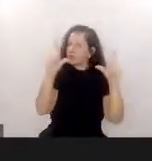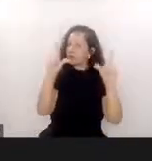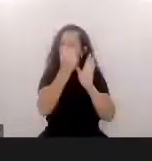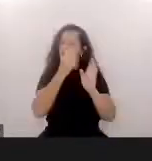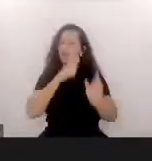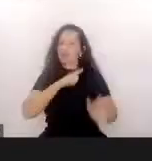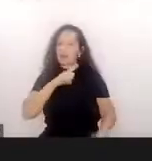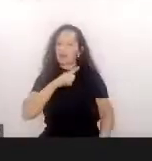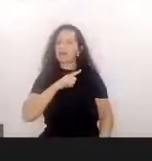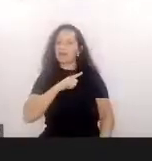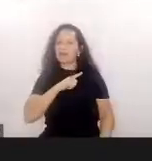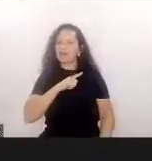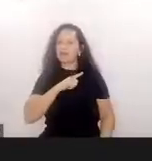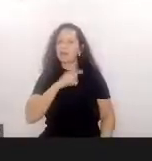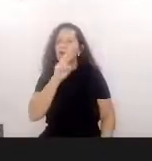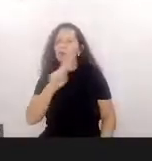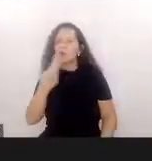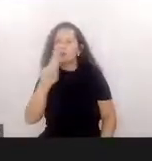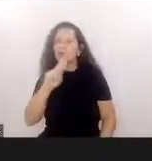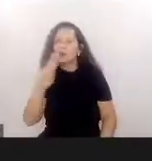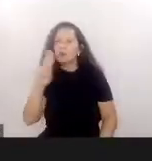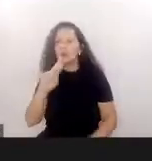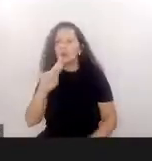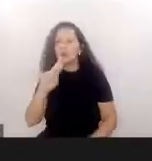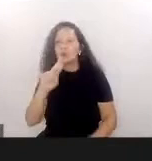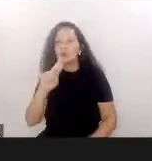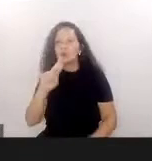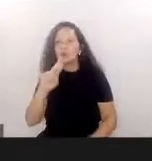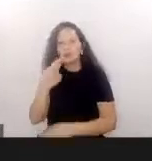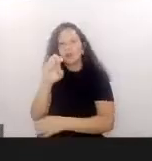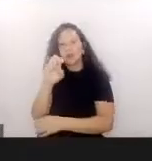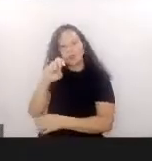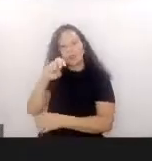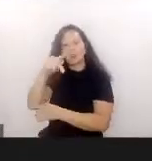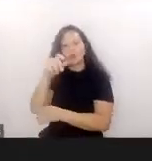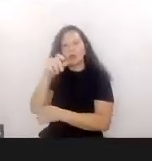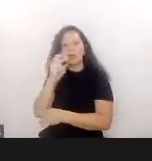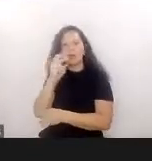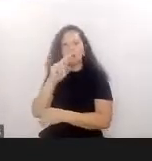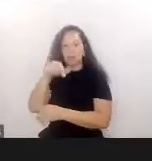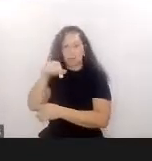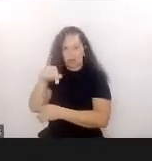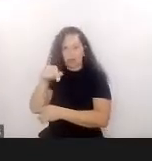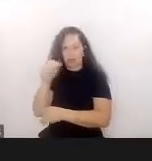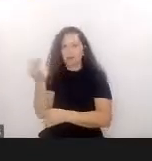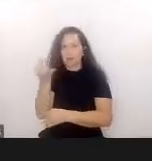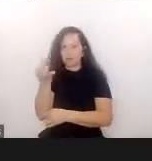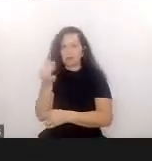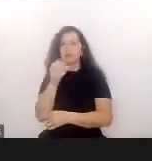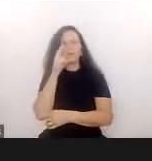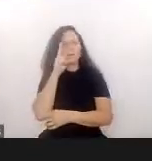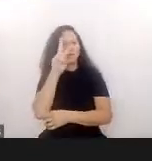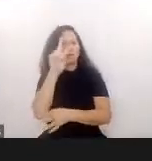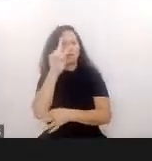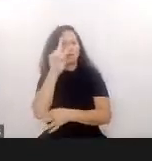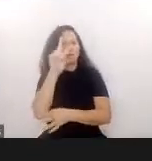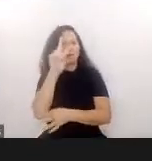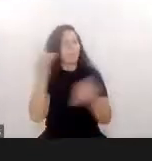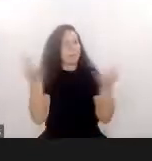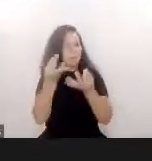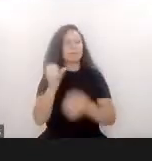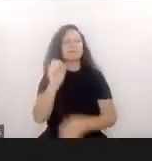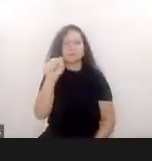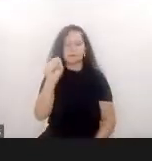Hernán Parque aqui, com o meu nome? Vocês estão vendo isso? A gente está vendo bem, Gabriel. Tá, perfeito, obrigado.